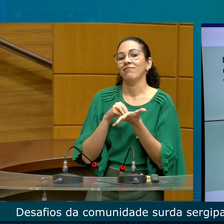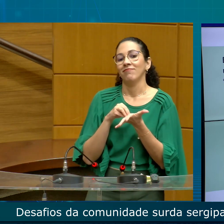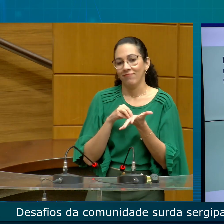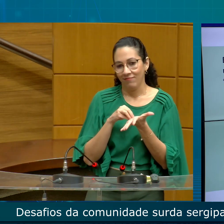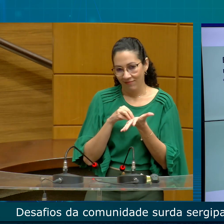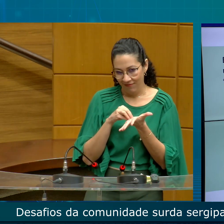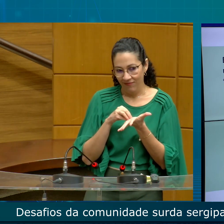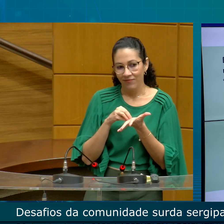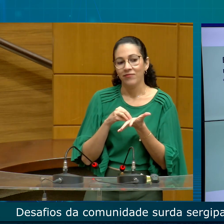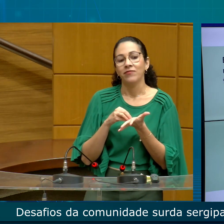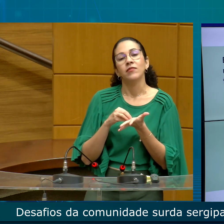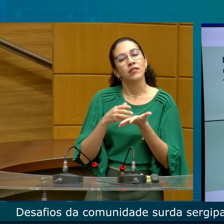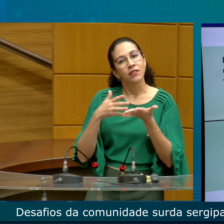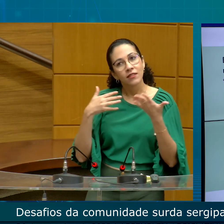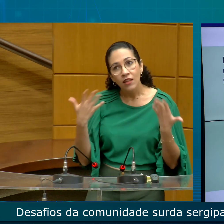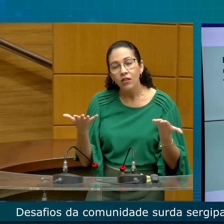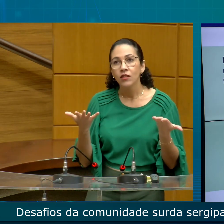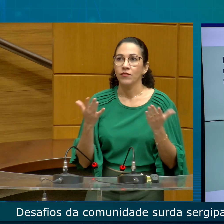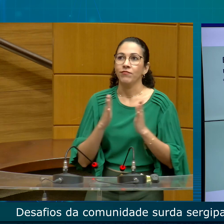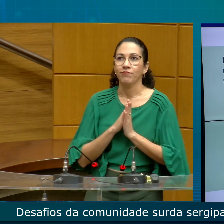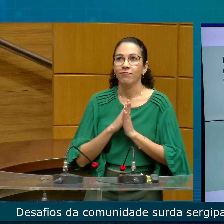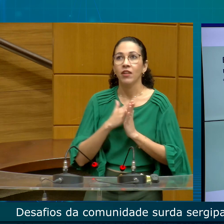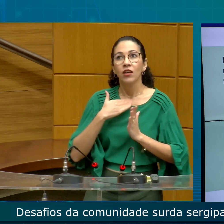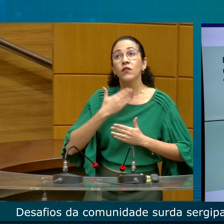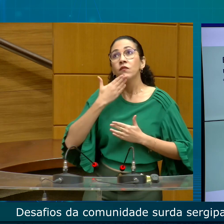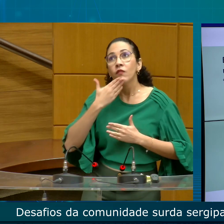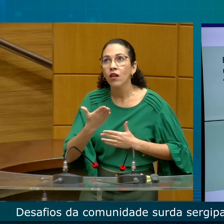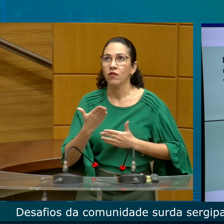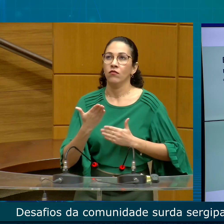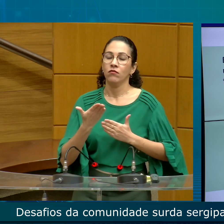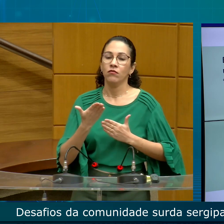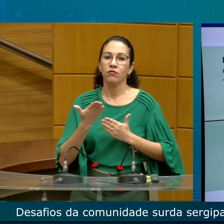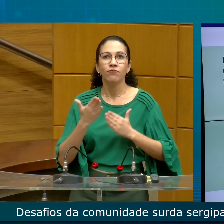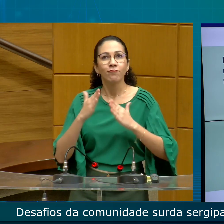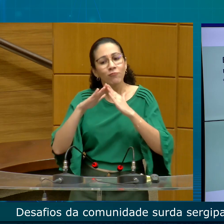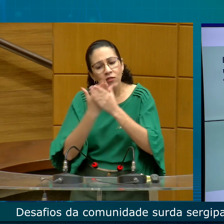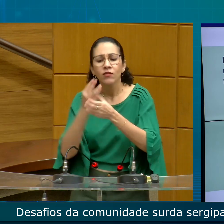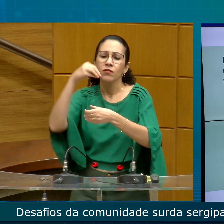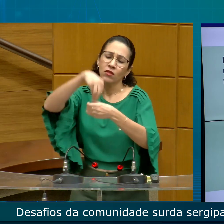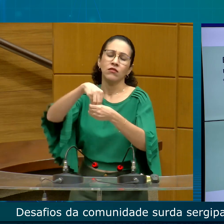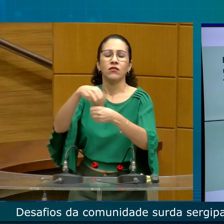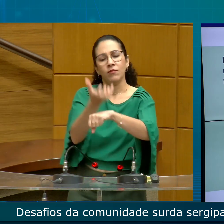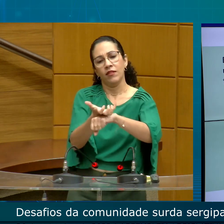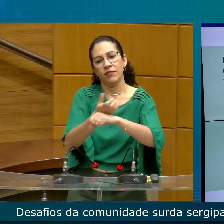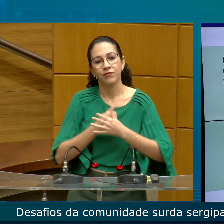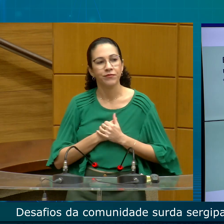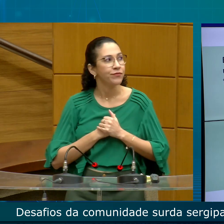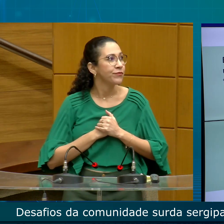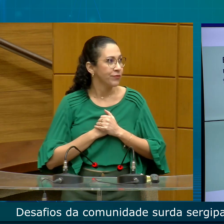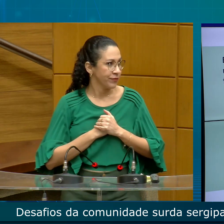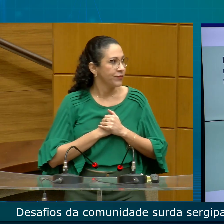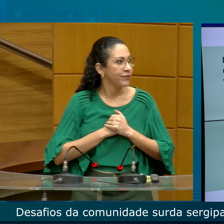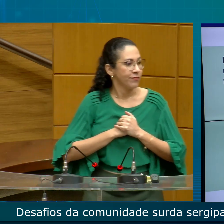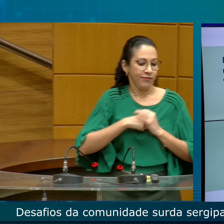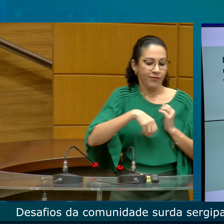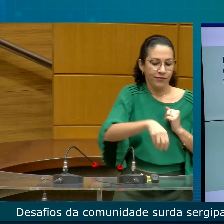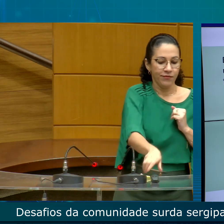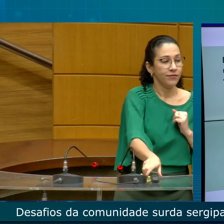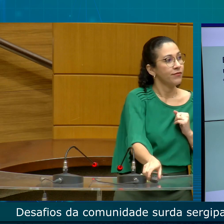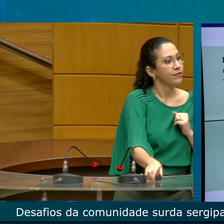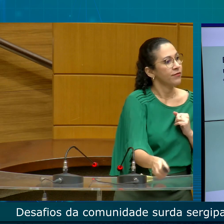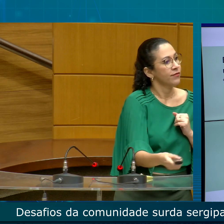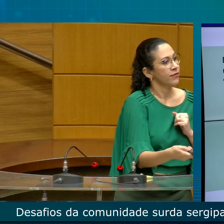fundamental maior, eu vejo que falta. Então, eu gostaria de pedir, né, que isso fosse incluído